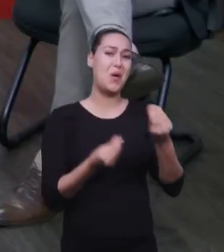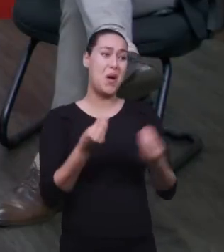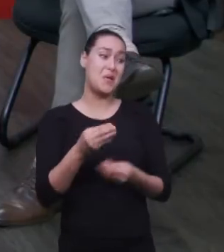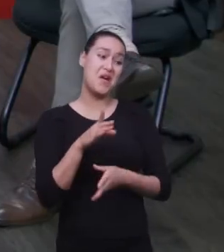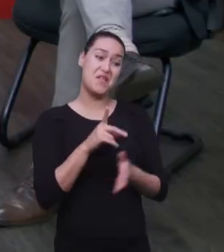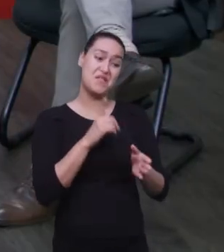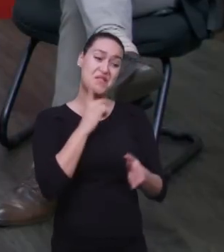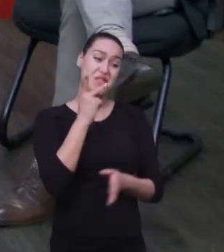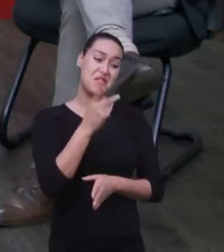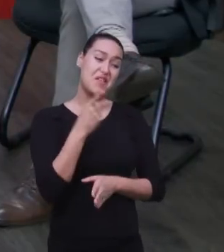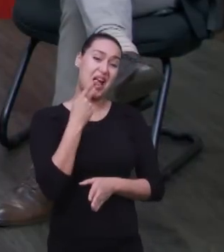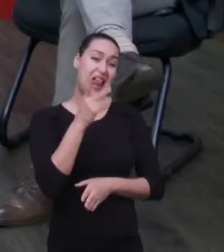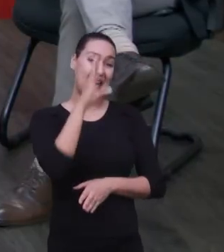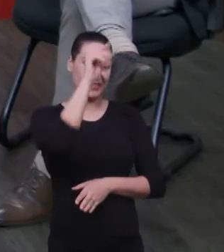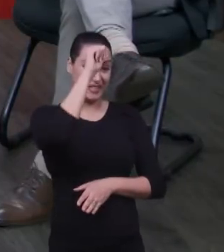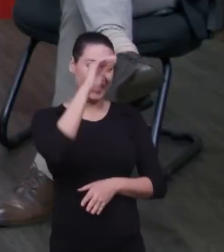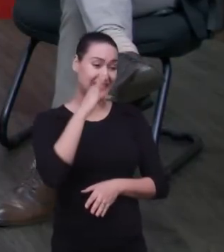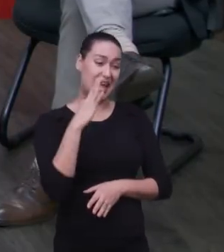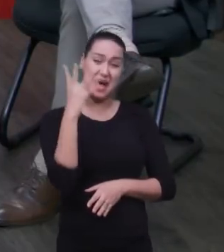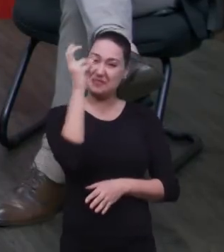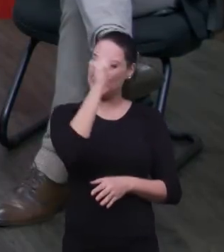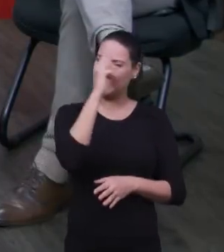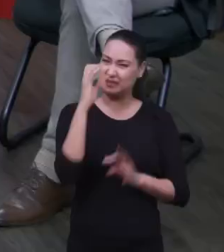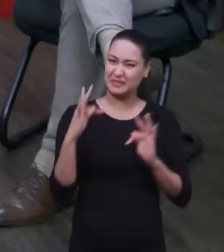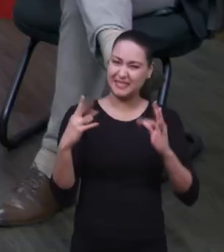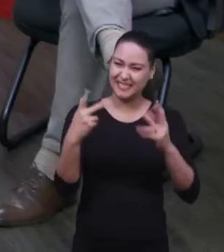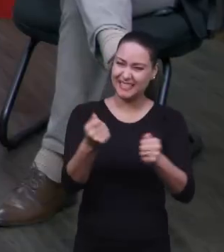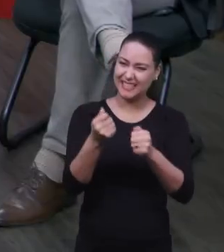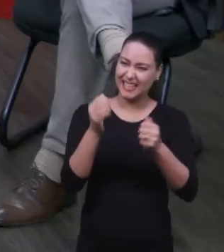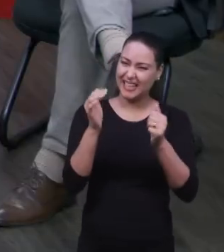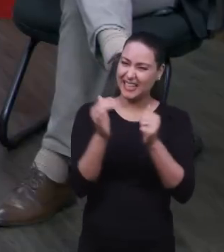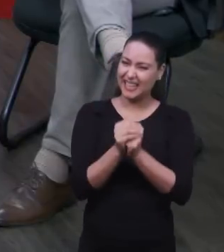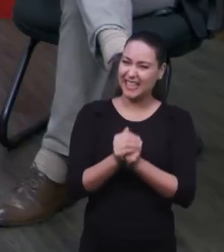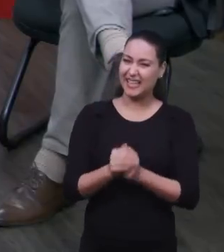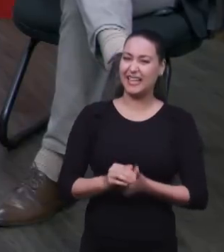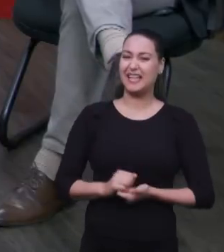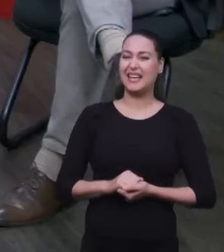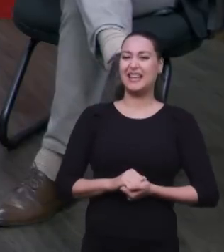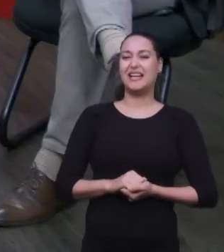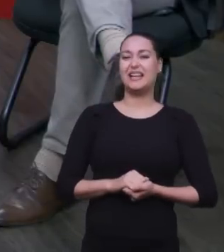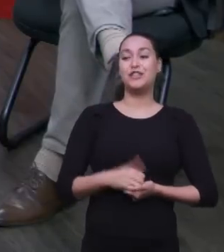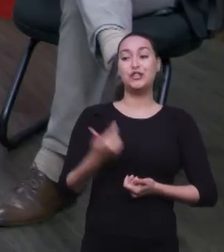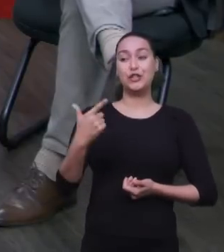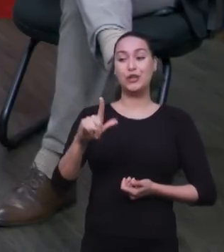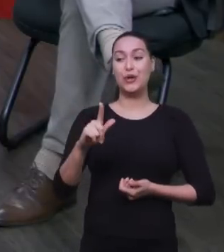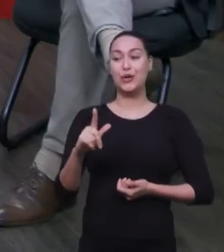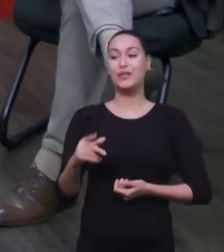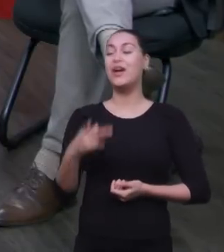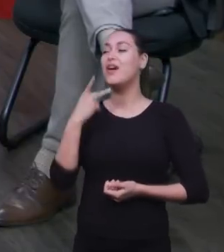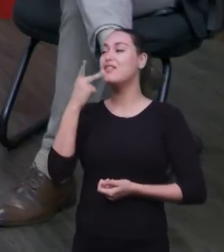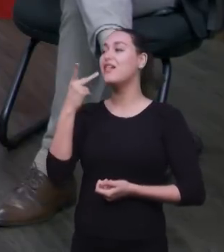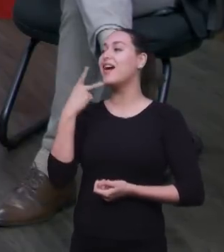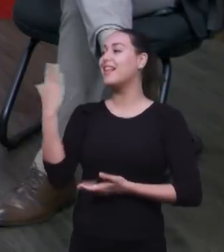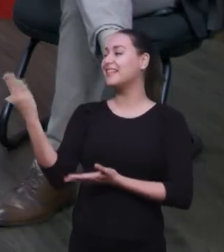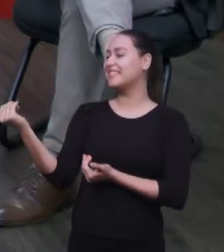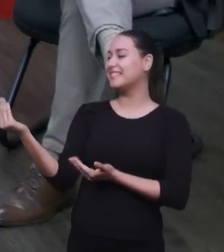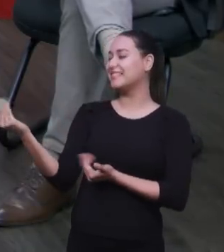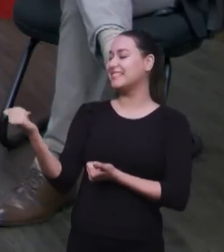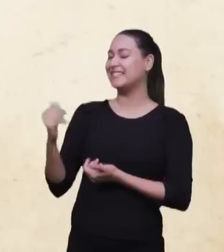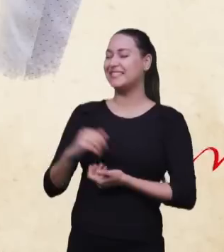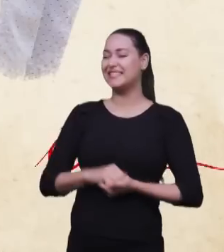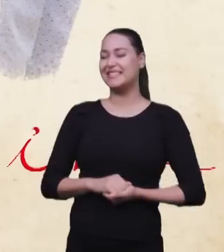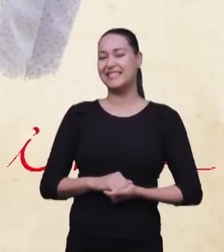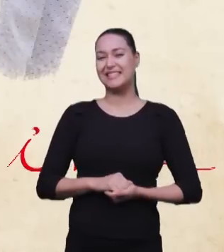como abordar um ateu. Pronto, tá vendo? Aprendemos todos. Aprendi. Vamos continuar ouvindo os jovens, que eles têm a dizer? Olha lá, fala,